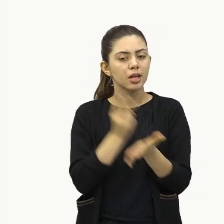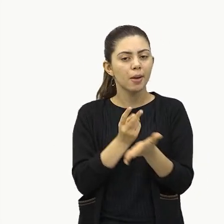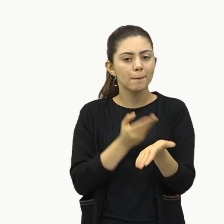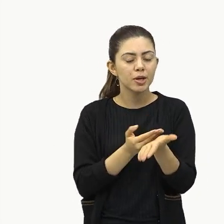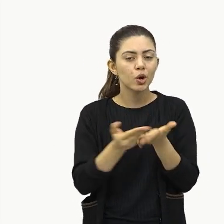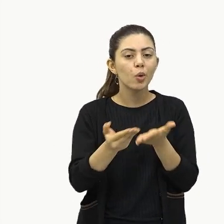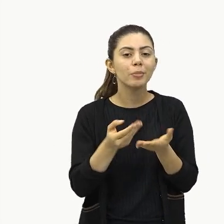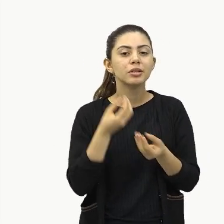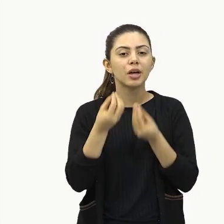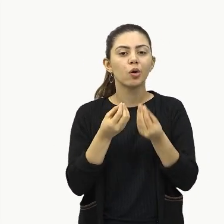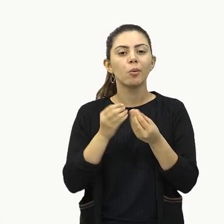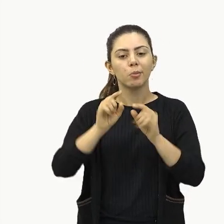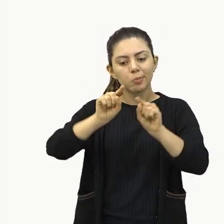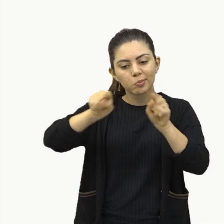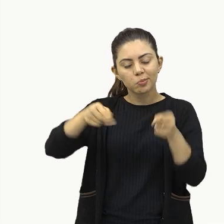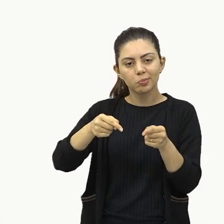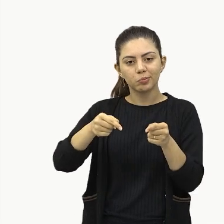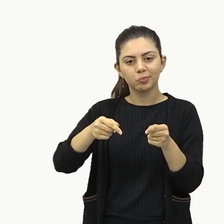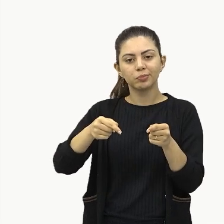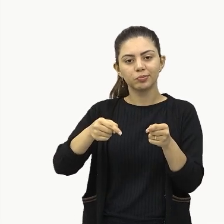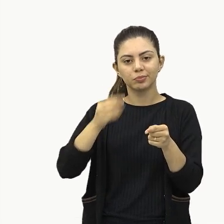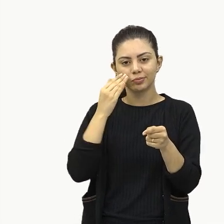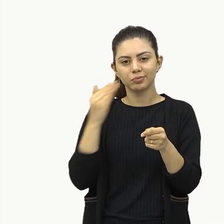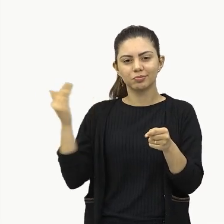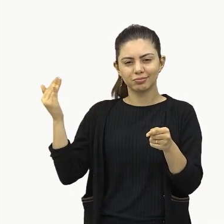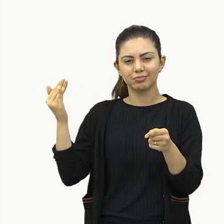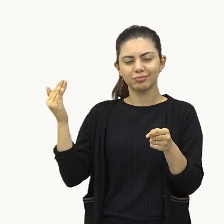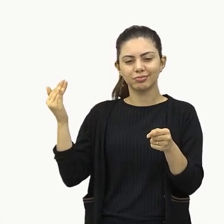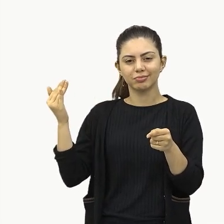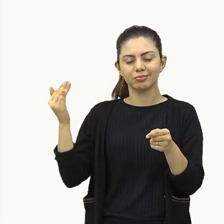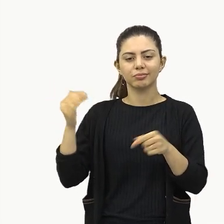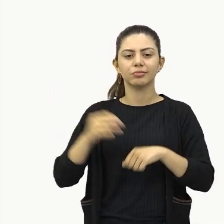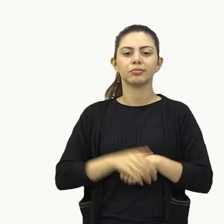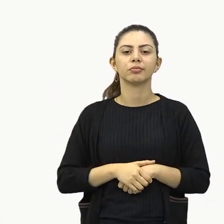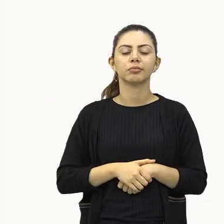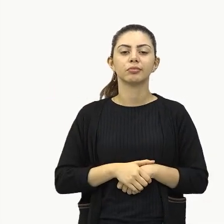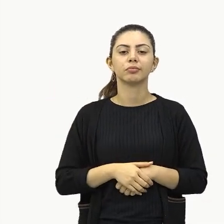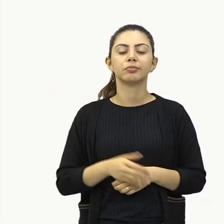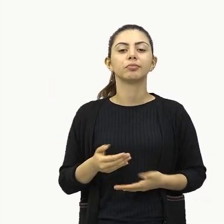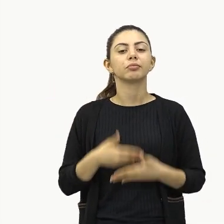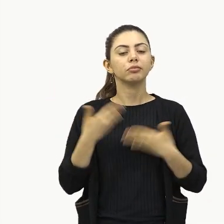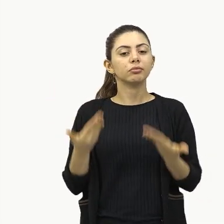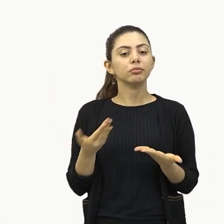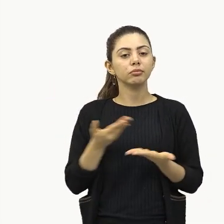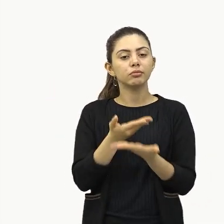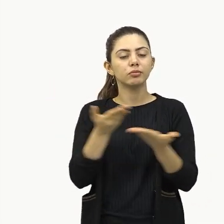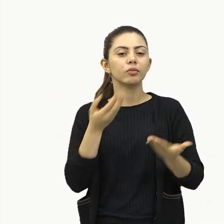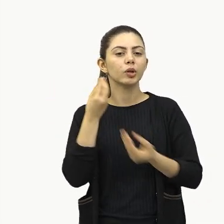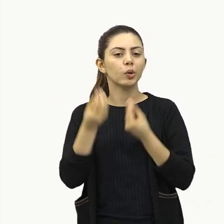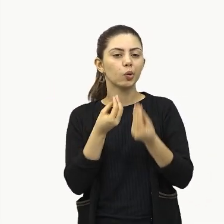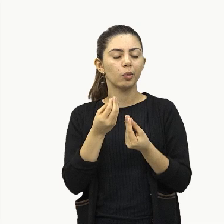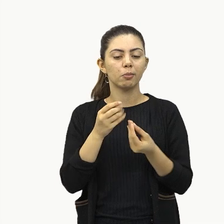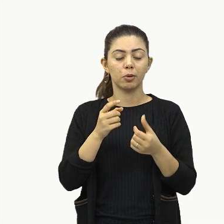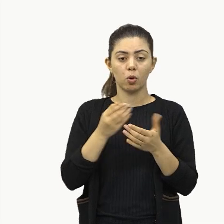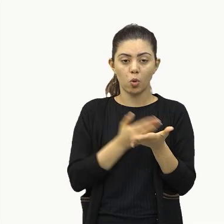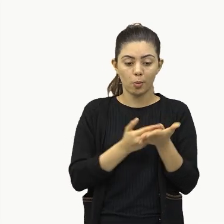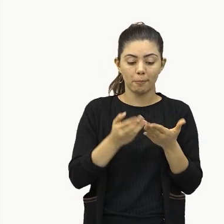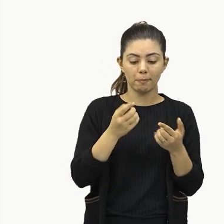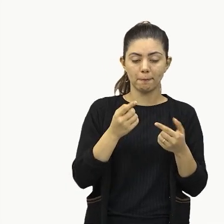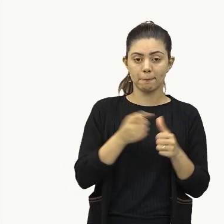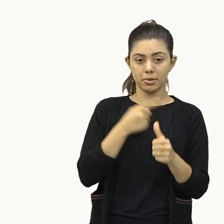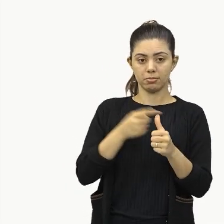de dentro para fora, de dentro para fora. Então, você fazendo aí, parêntese,